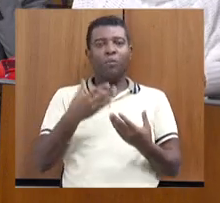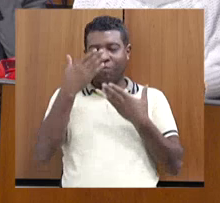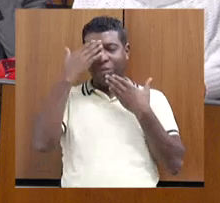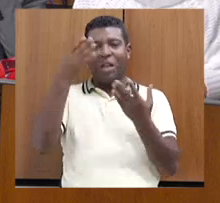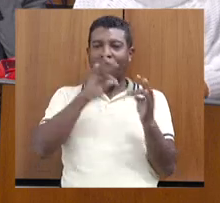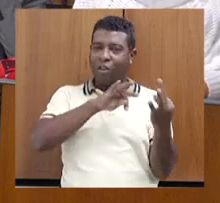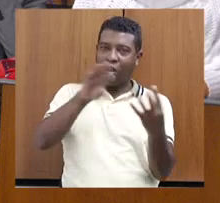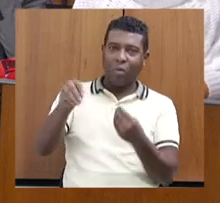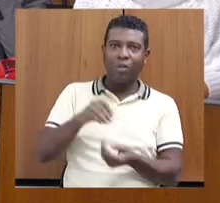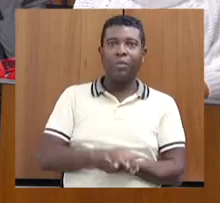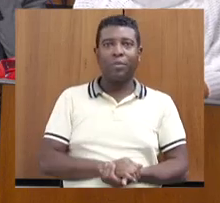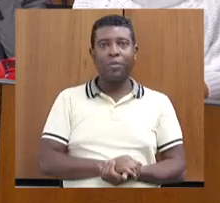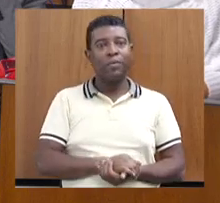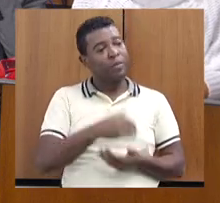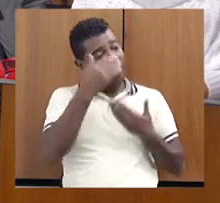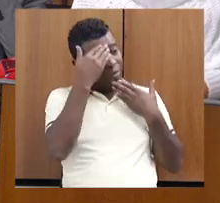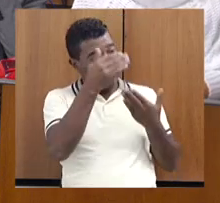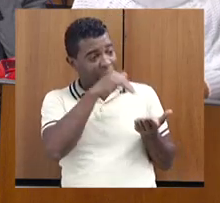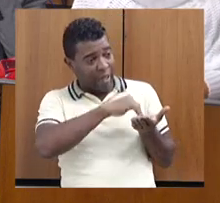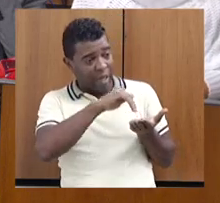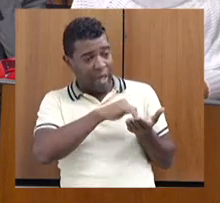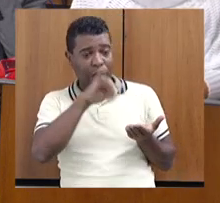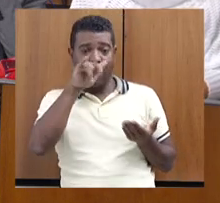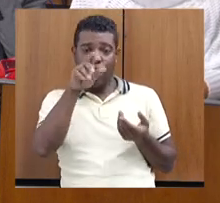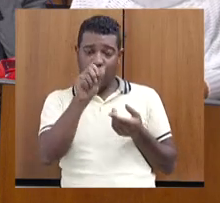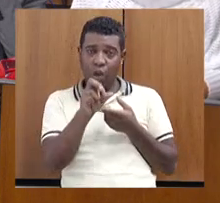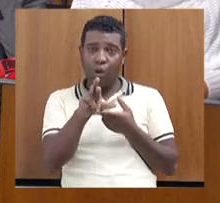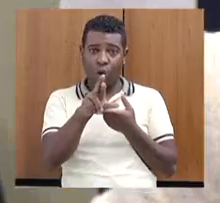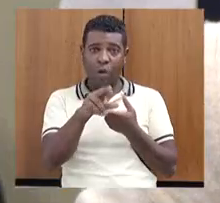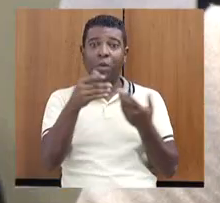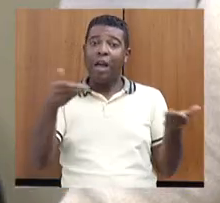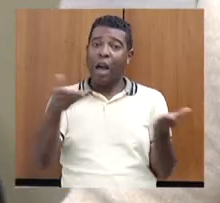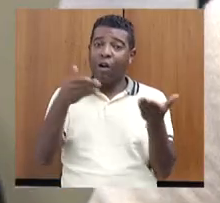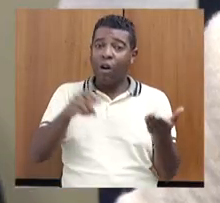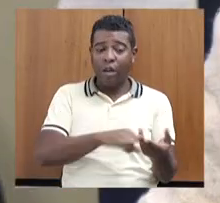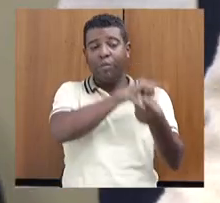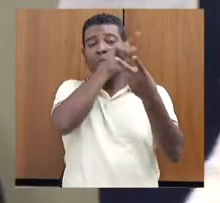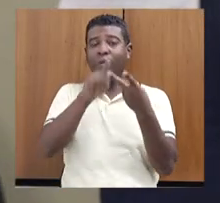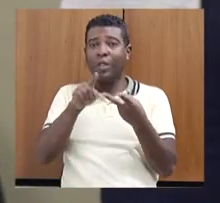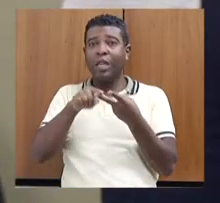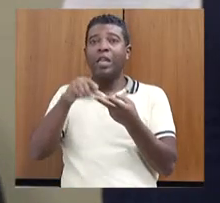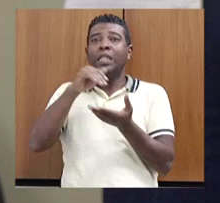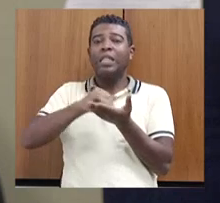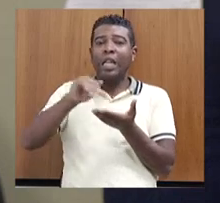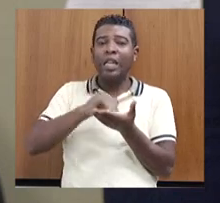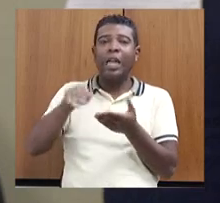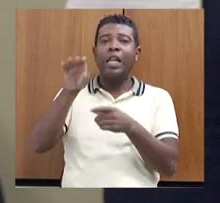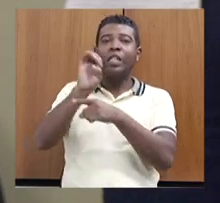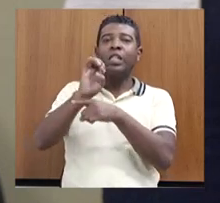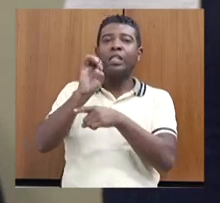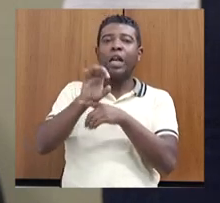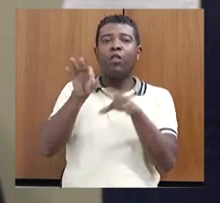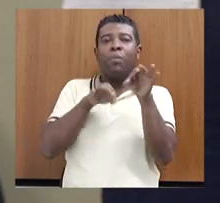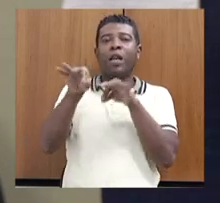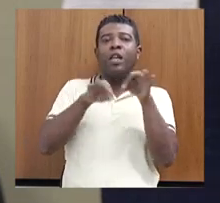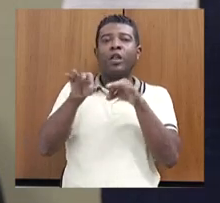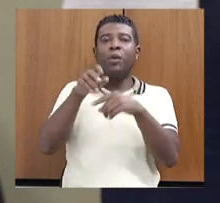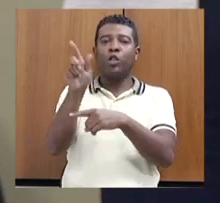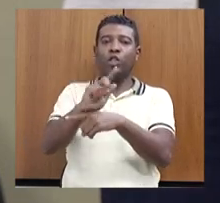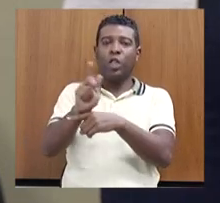Eto. Agora, com a palavra, a secretária de Estado de Planejamento e Gestão, Luísa Barreto.